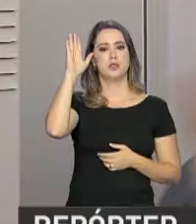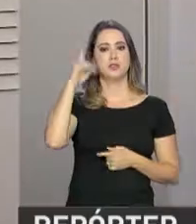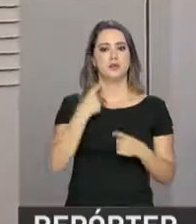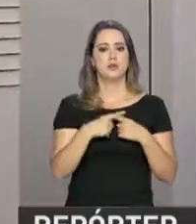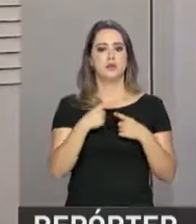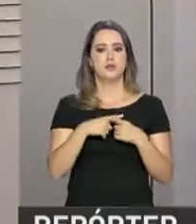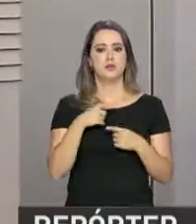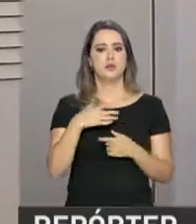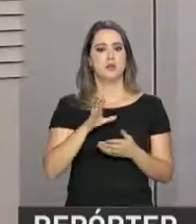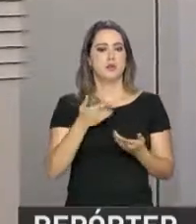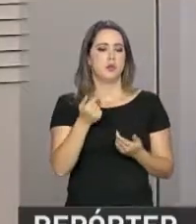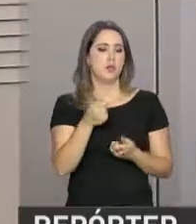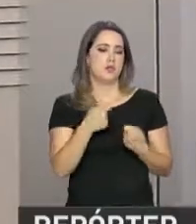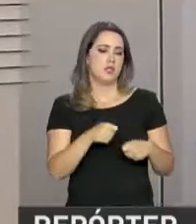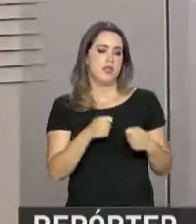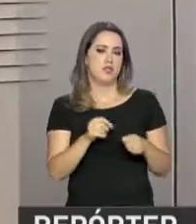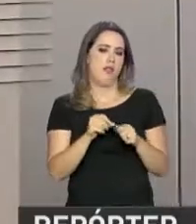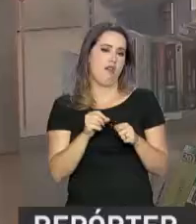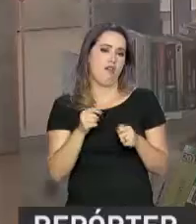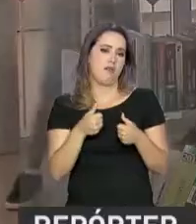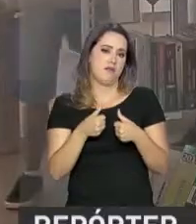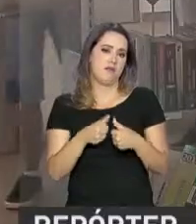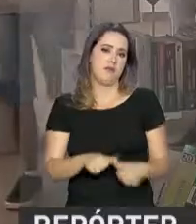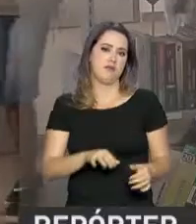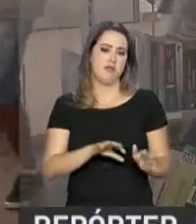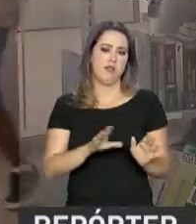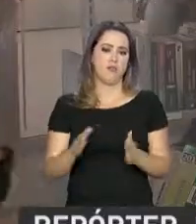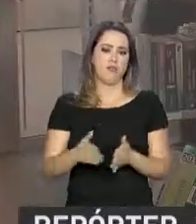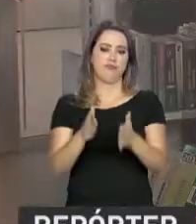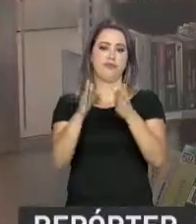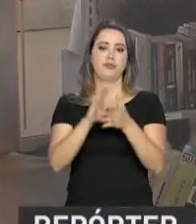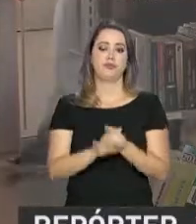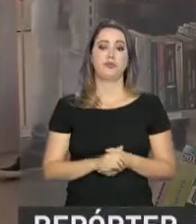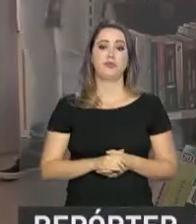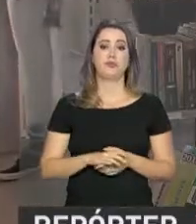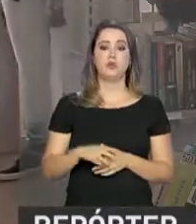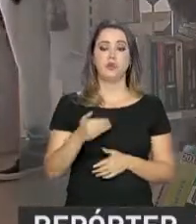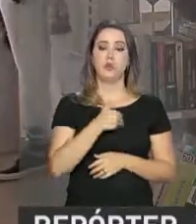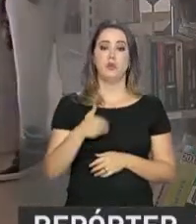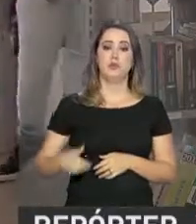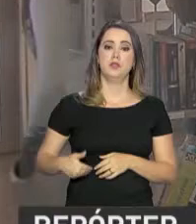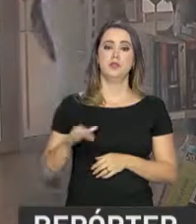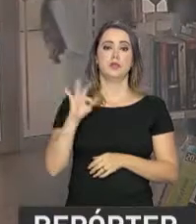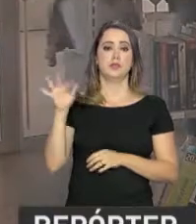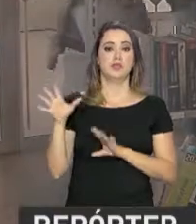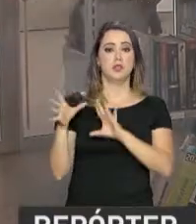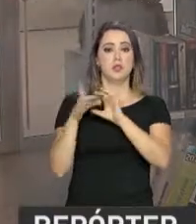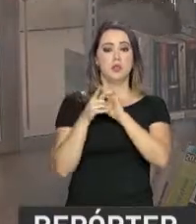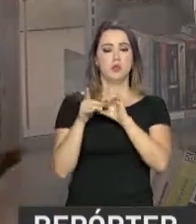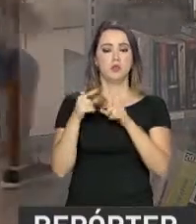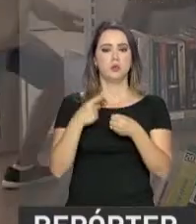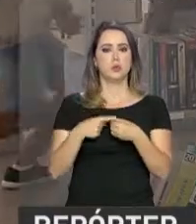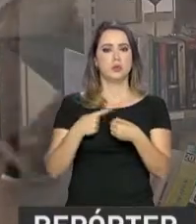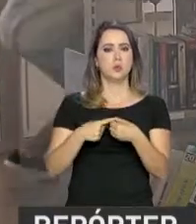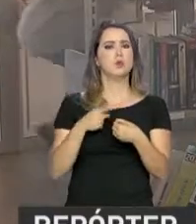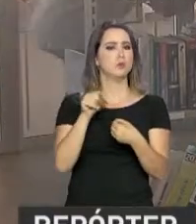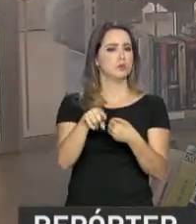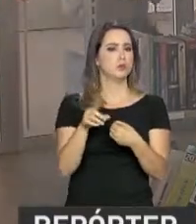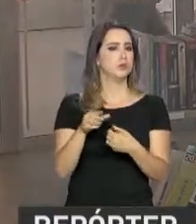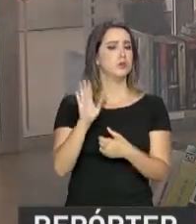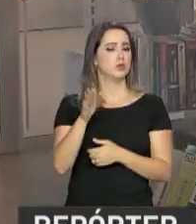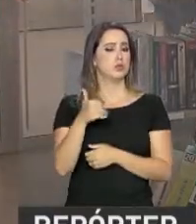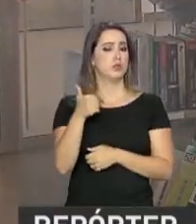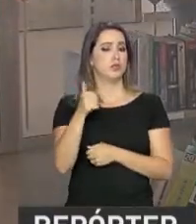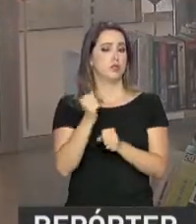aqui para tirar eles da rua, mais ainda. Da parceria entre União e municípios, 161 centros como